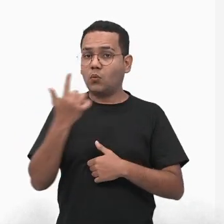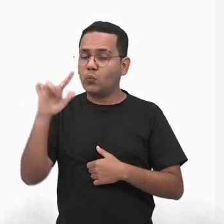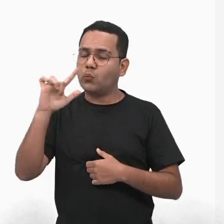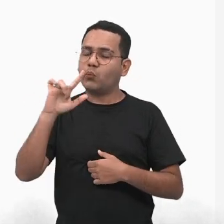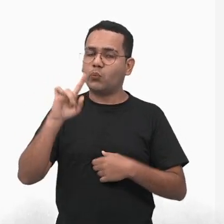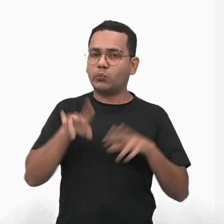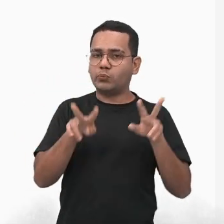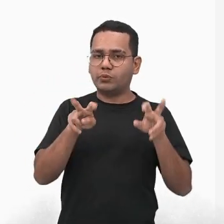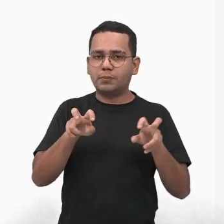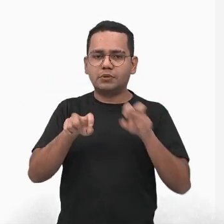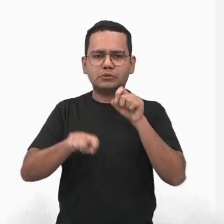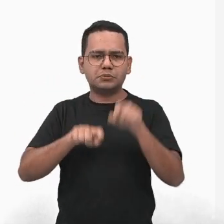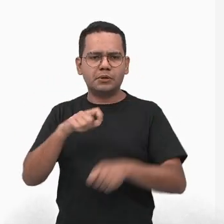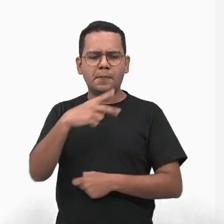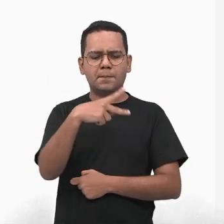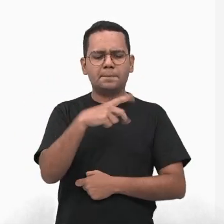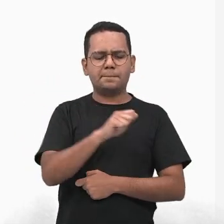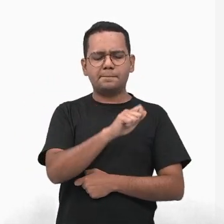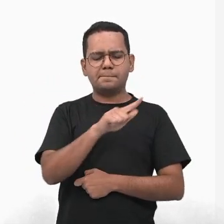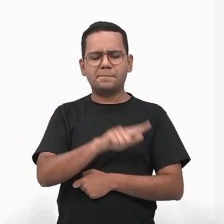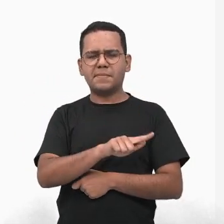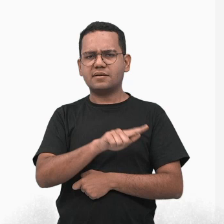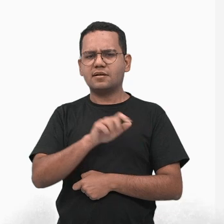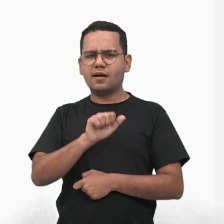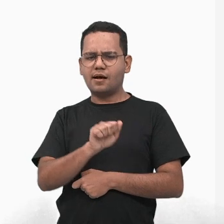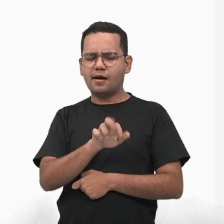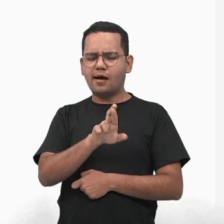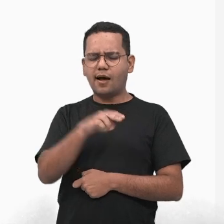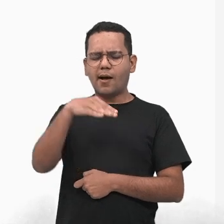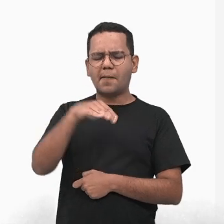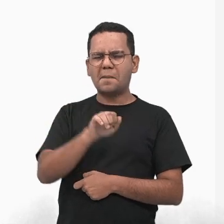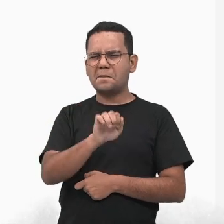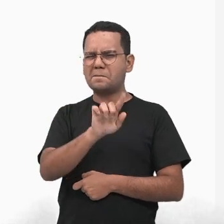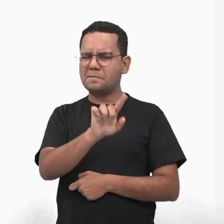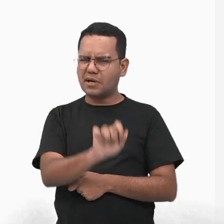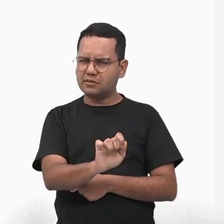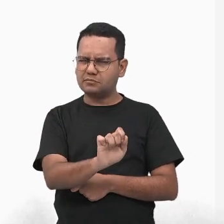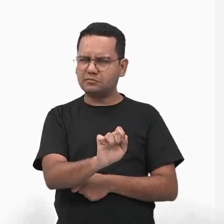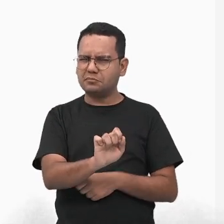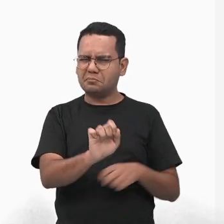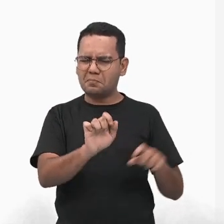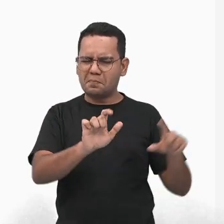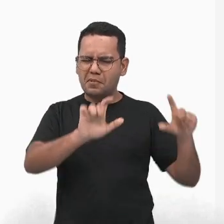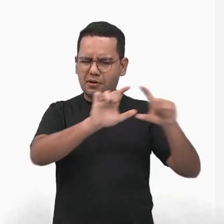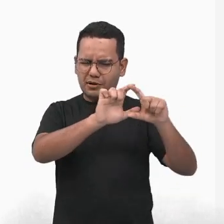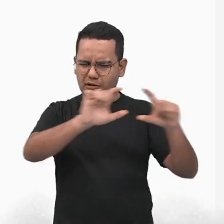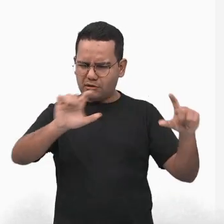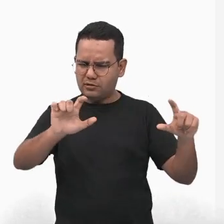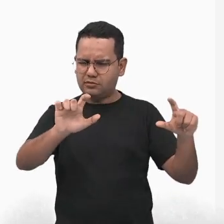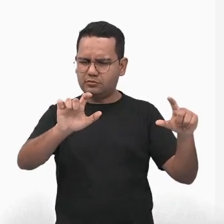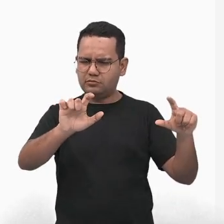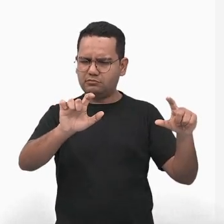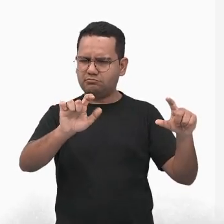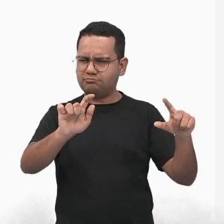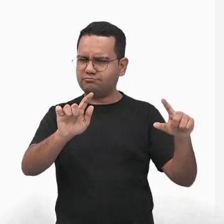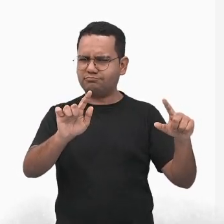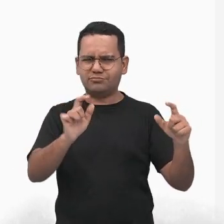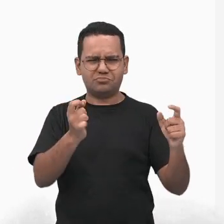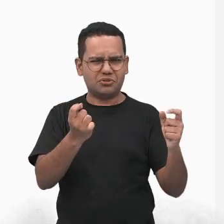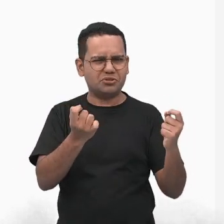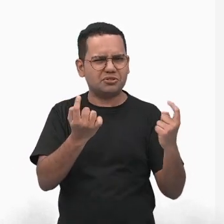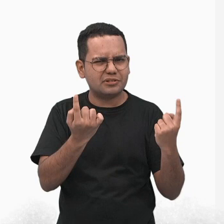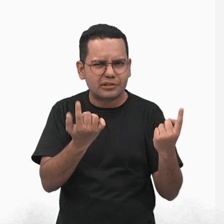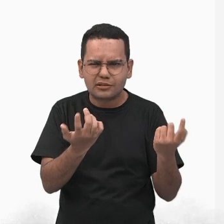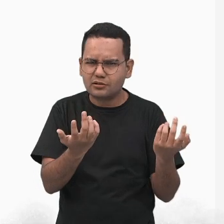paz armada. O que foi essa paz armada, professor? Esse nome ali tem uma contradição. Se é paz, professor, a